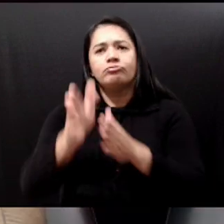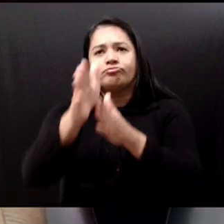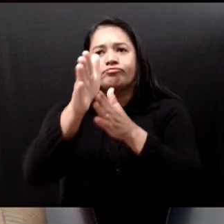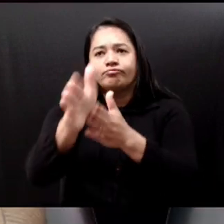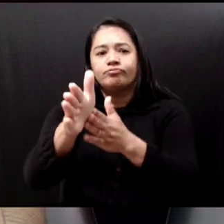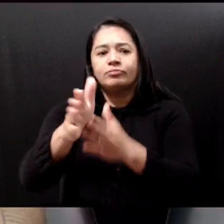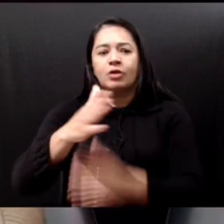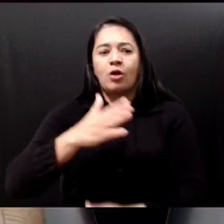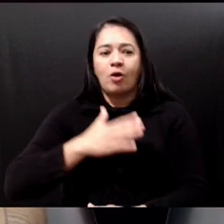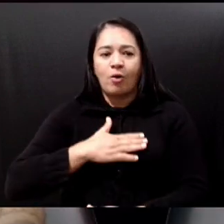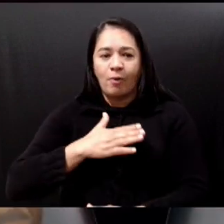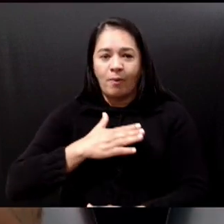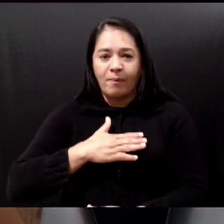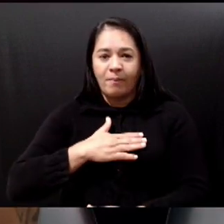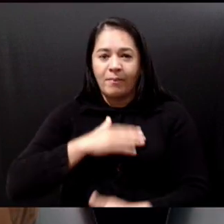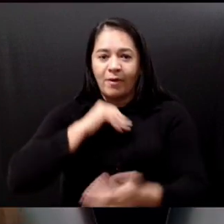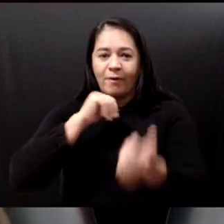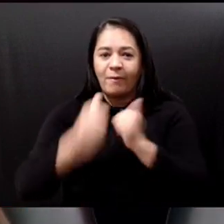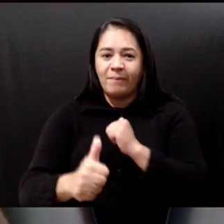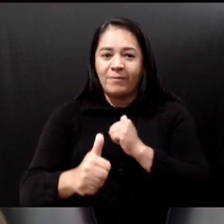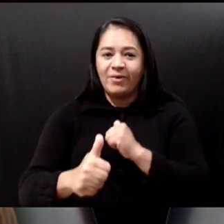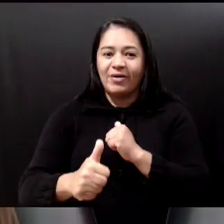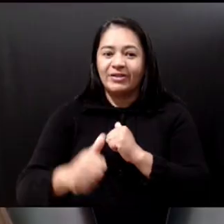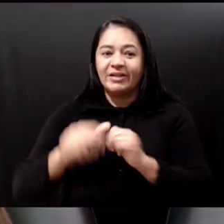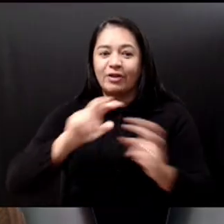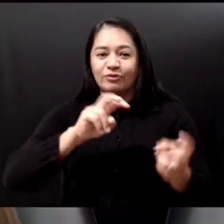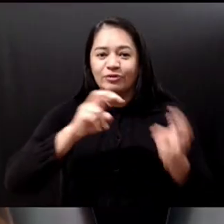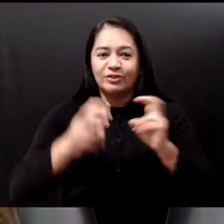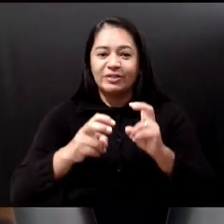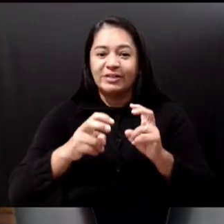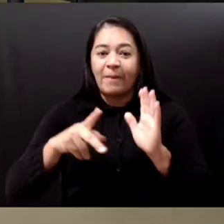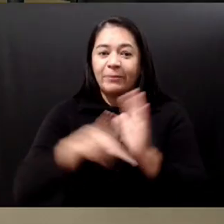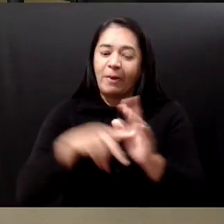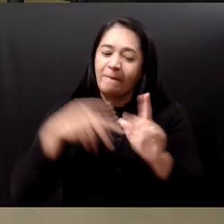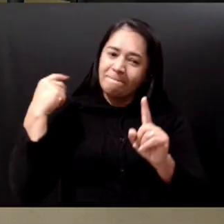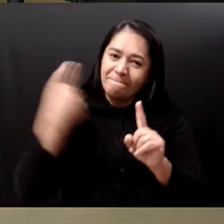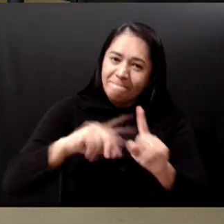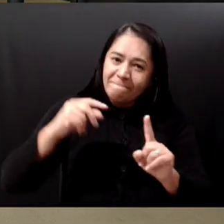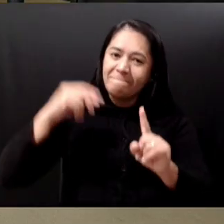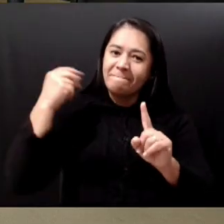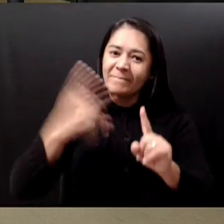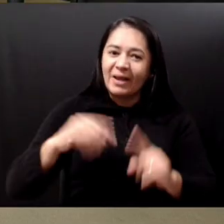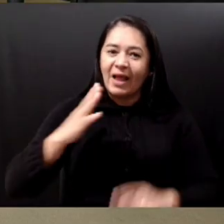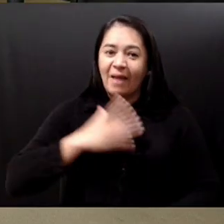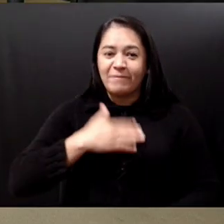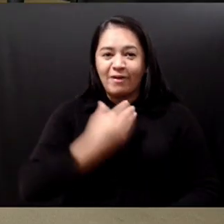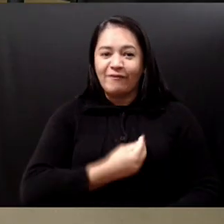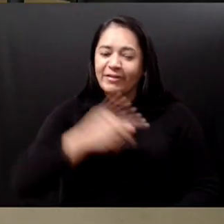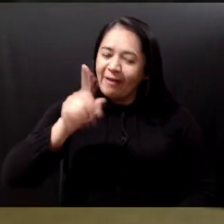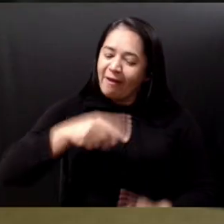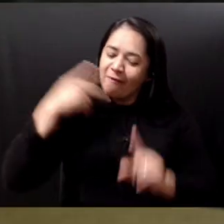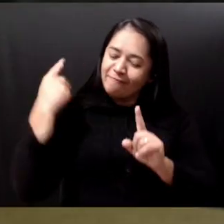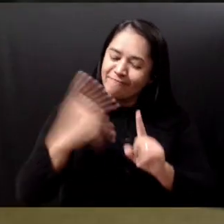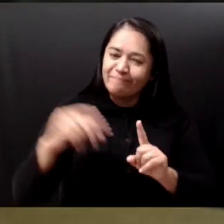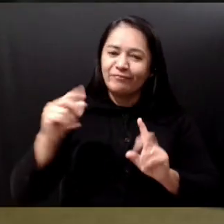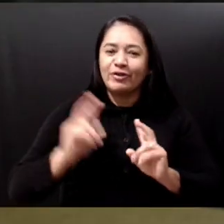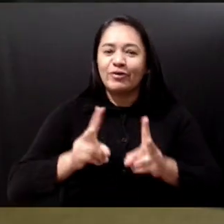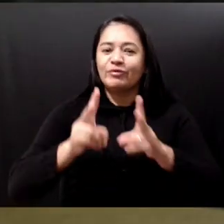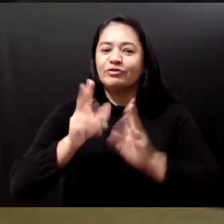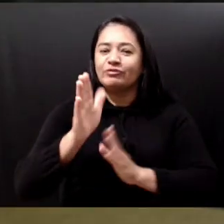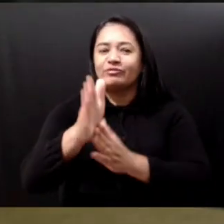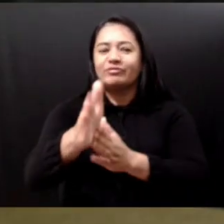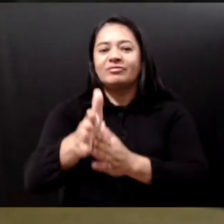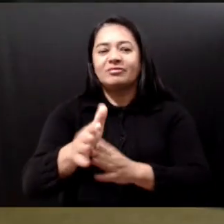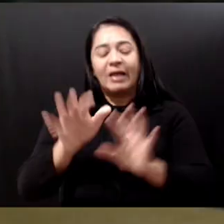esporte de apanhar. Uau! Então a minha vida inteira é apanhar e continuar indo para frente. Olha aí, tá vendo? E é isso, gente, é isso que